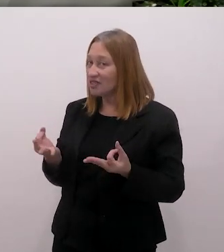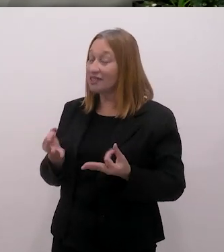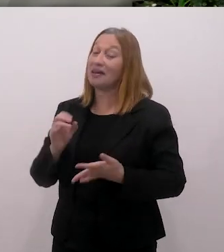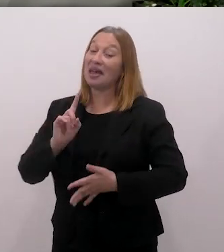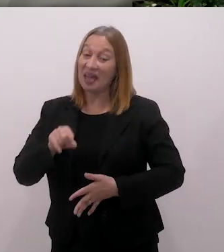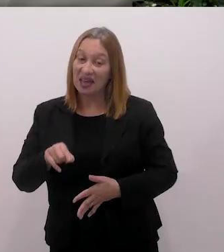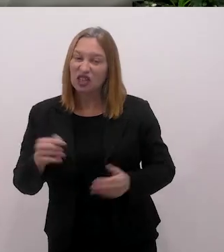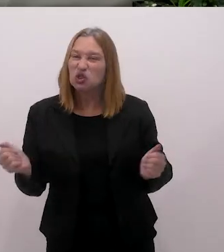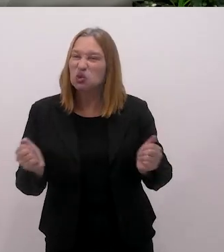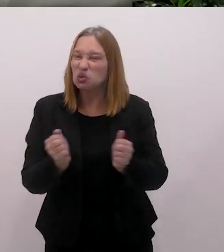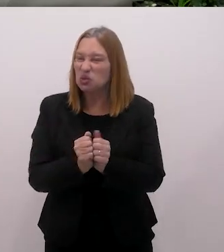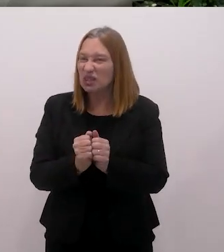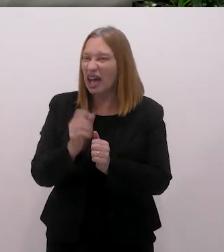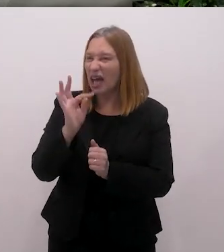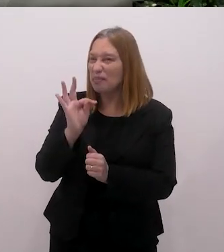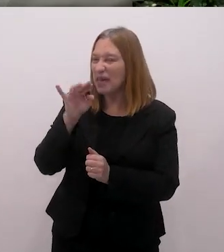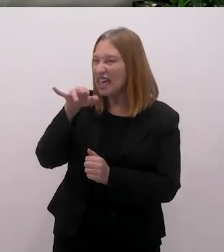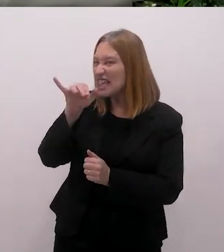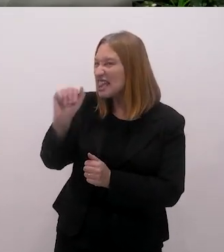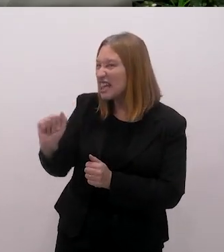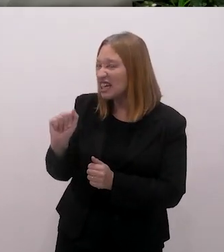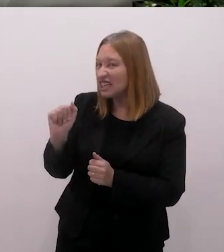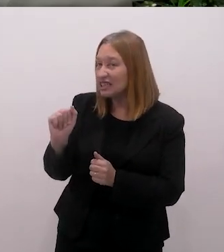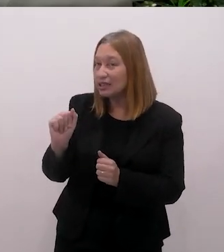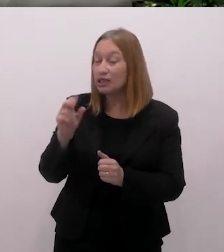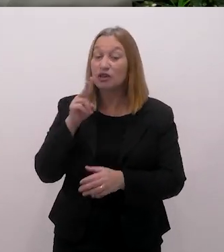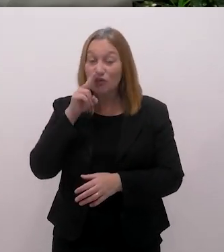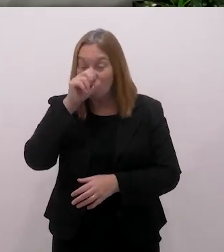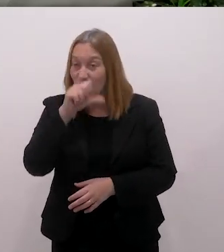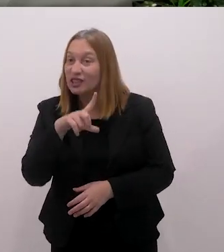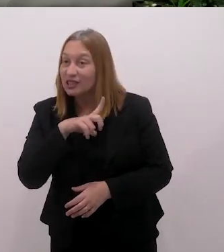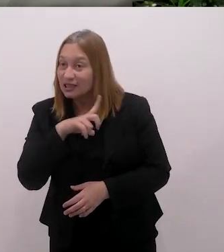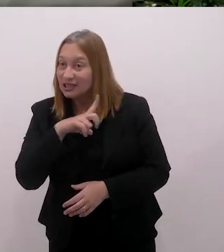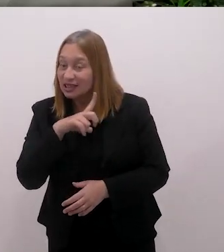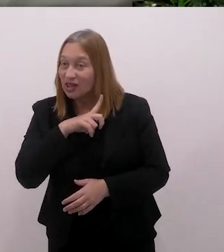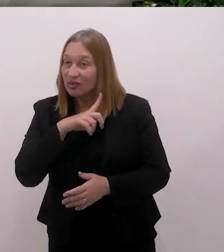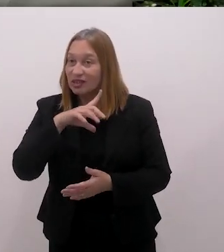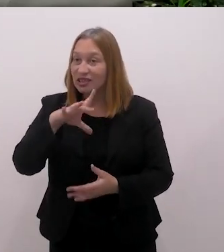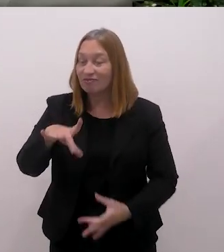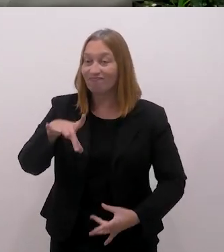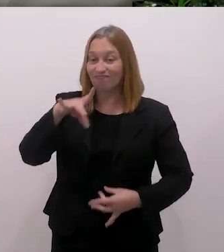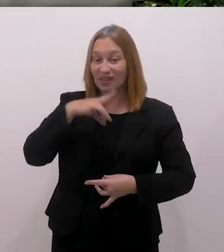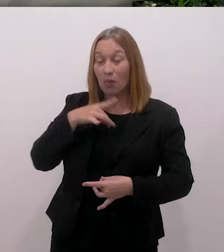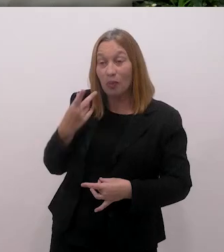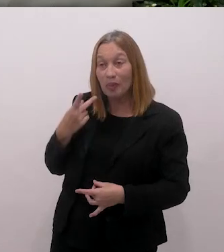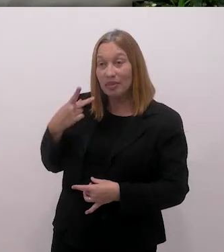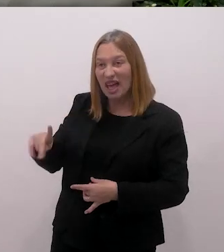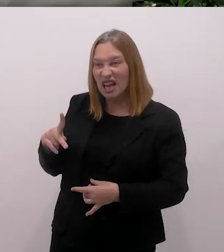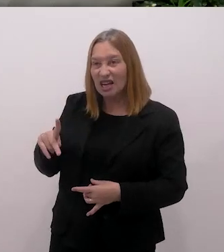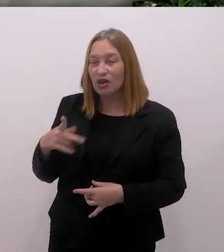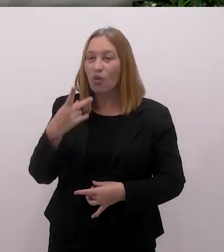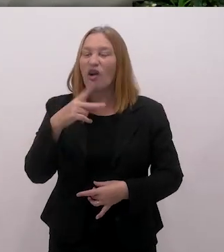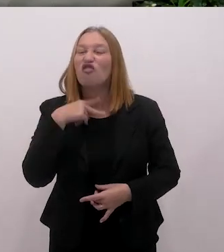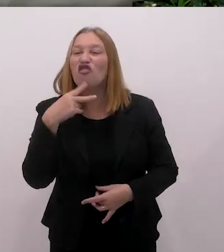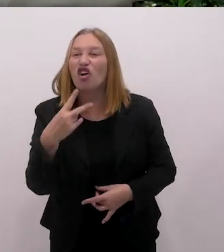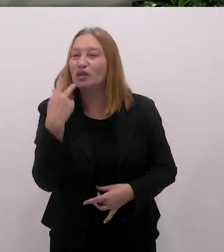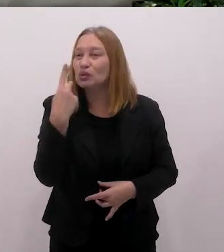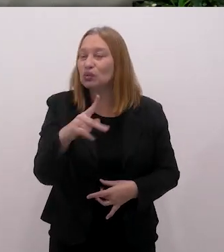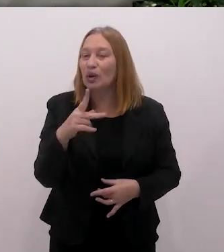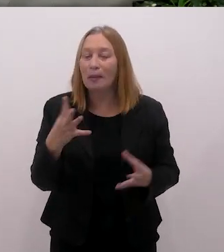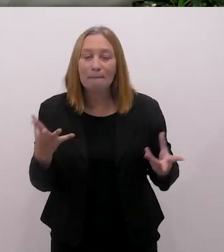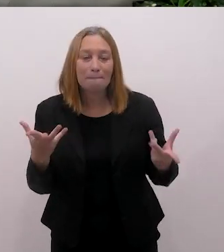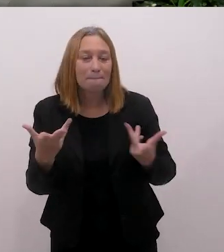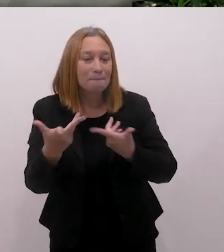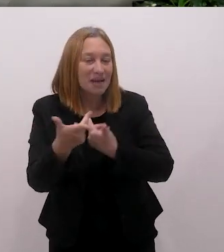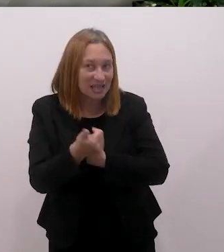né? Pois é, né? Juntar Bethânia, que é muito potente nas interpretações dela, com a sua